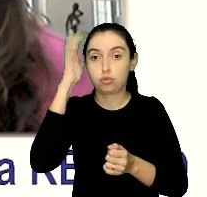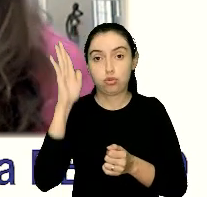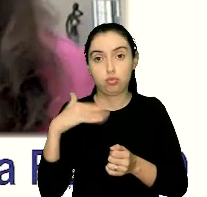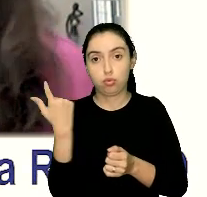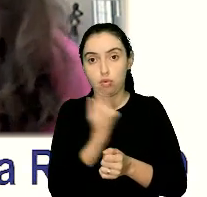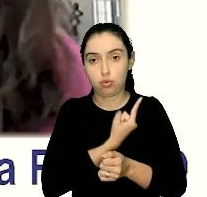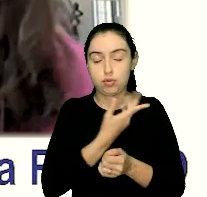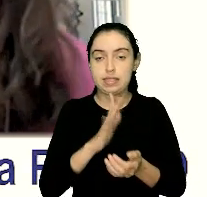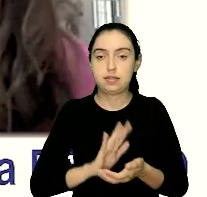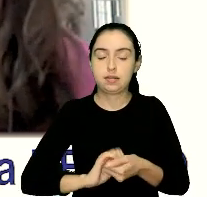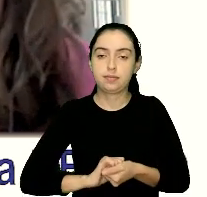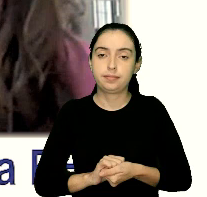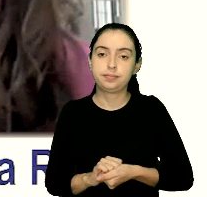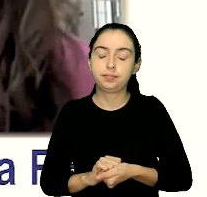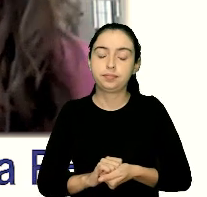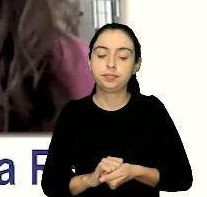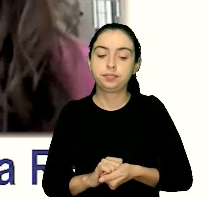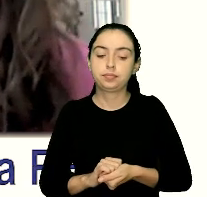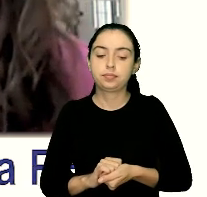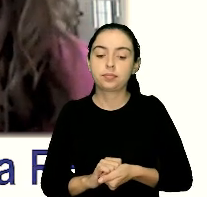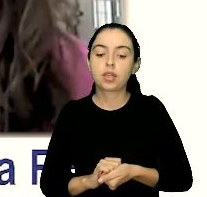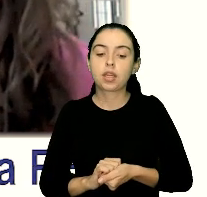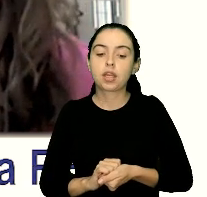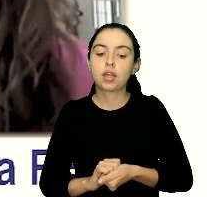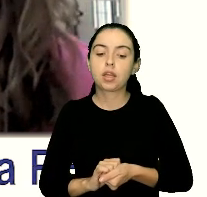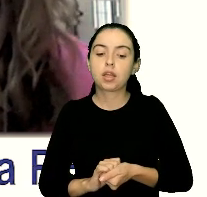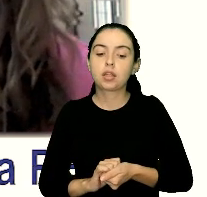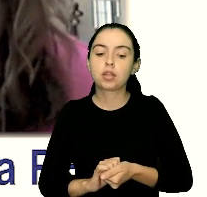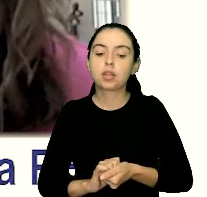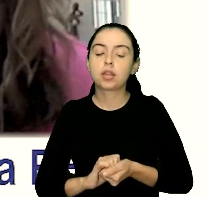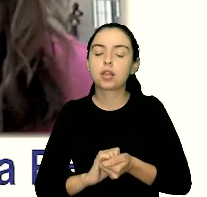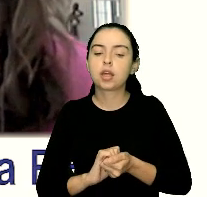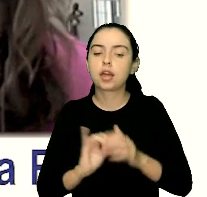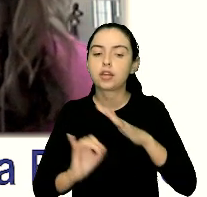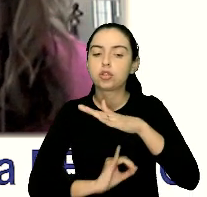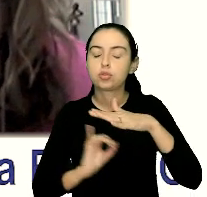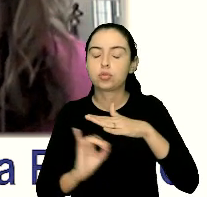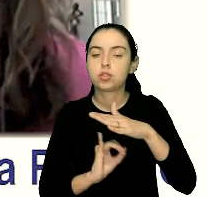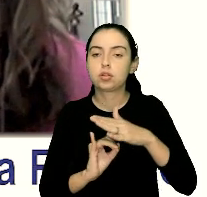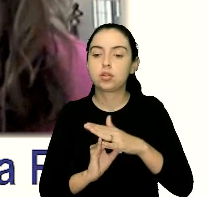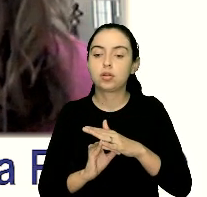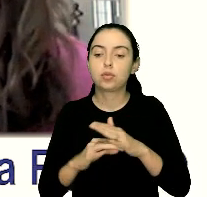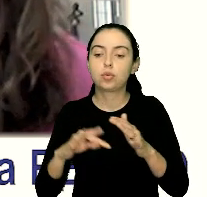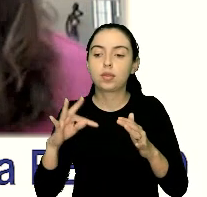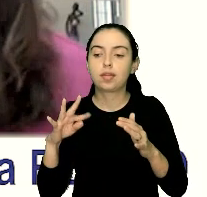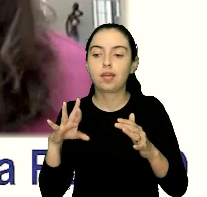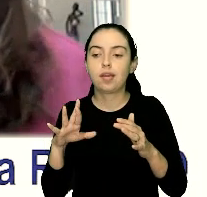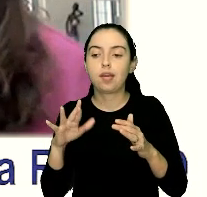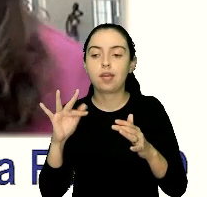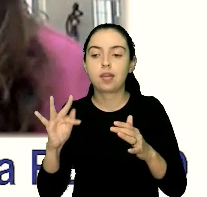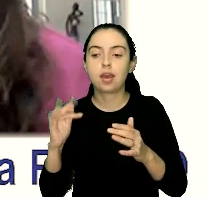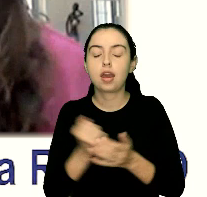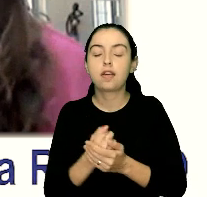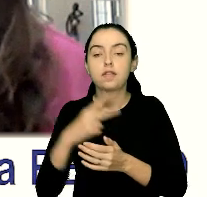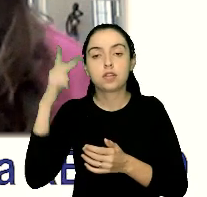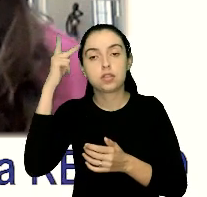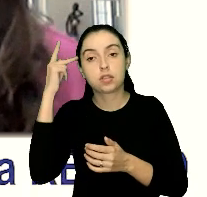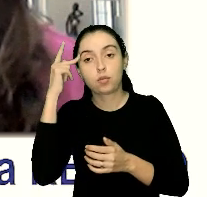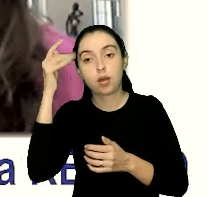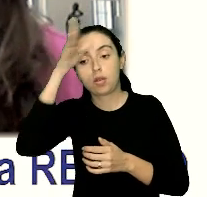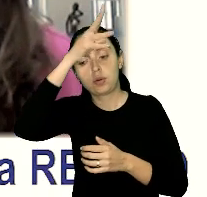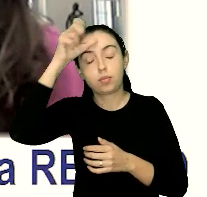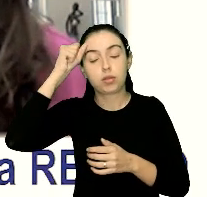da instituição Tribunal Regional Federal, das seções judiciárias de São Paulo e Mato Grosso do Sul, nós registramos